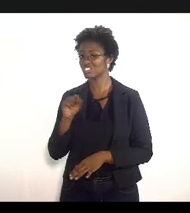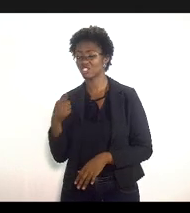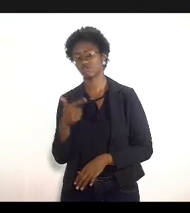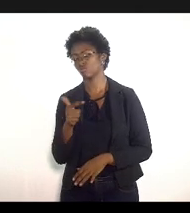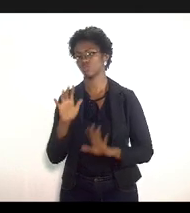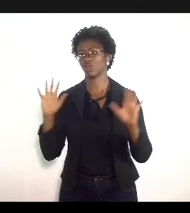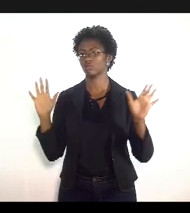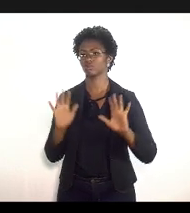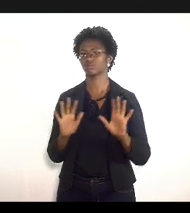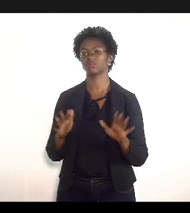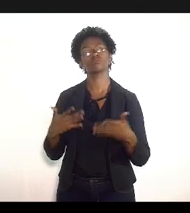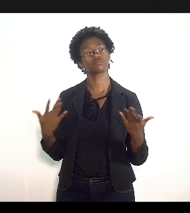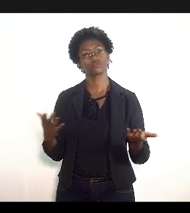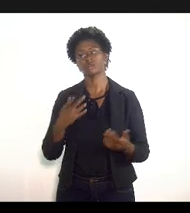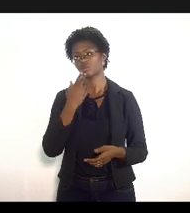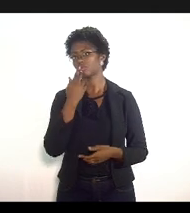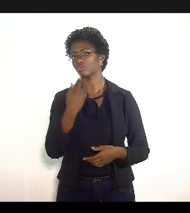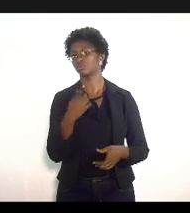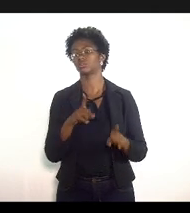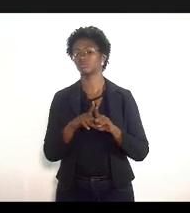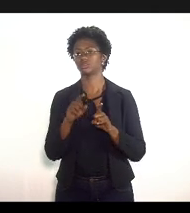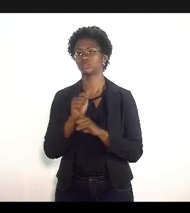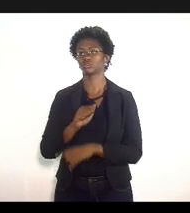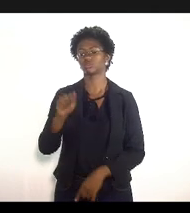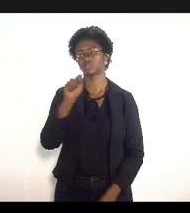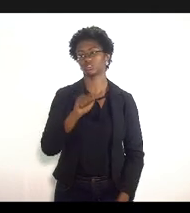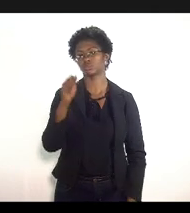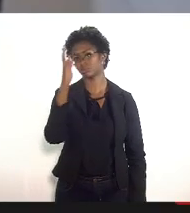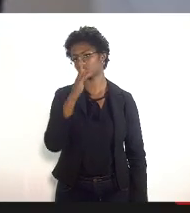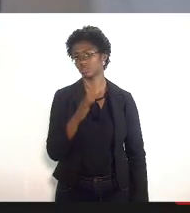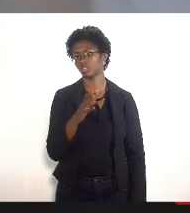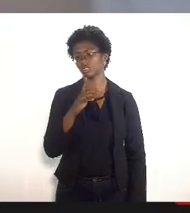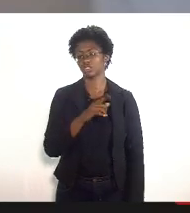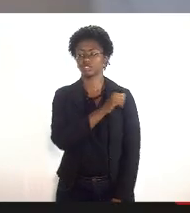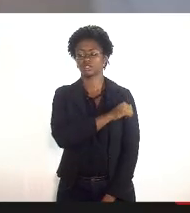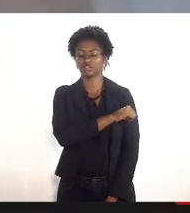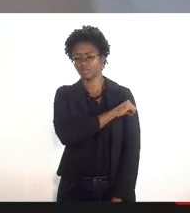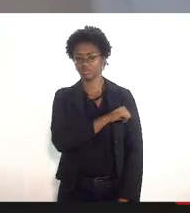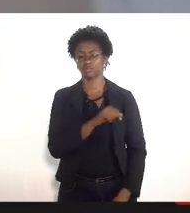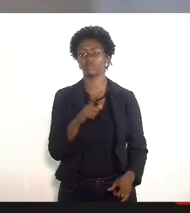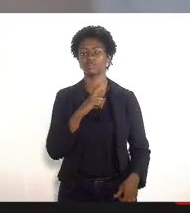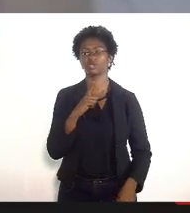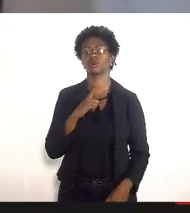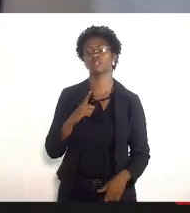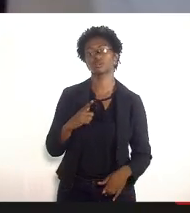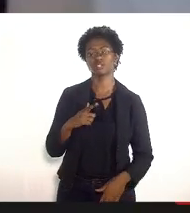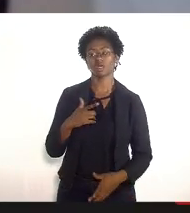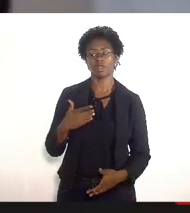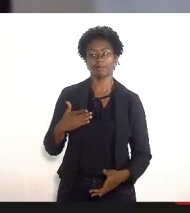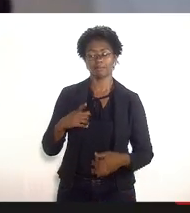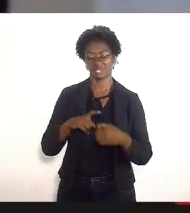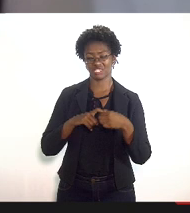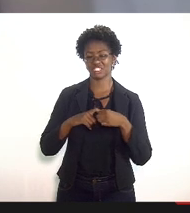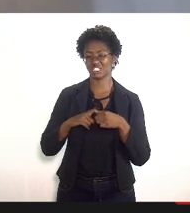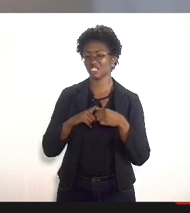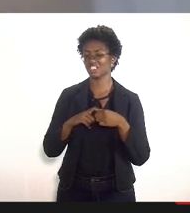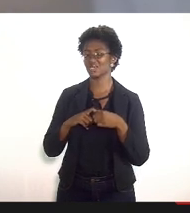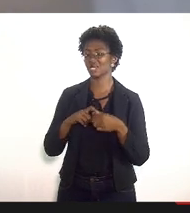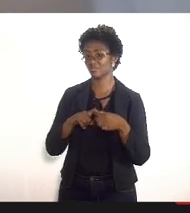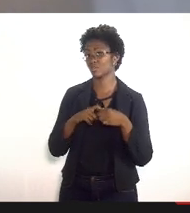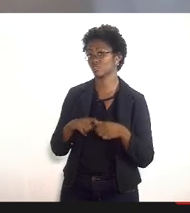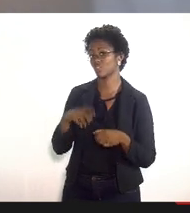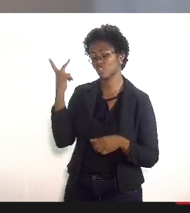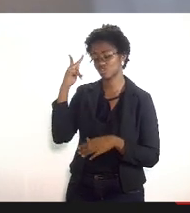Associação Brasileira de Enfermagem, e aí, Paulo Ramos, pela nossa parceria histórica, fiquem de olho no Hospital Federal de